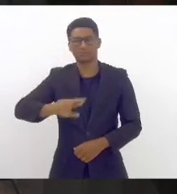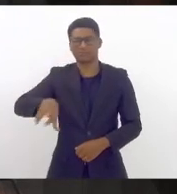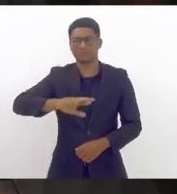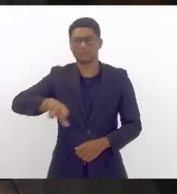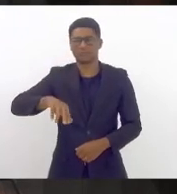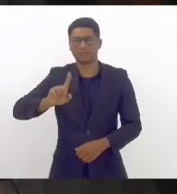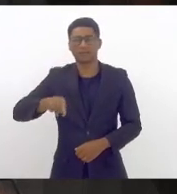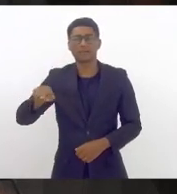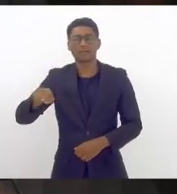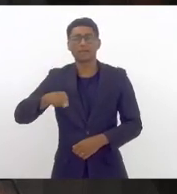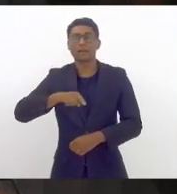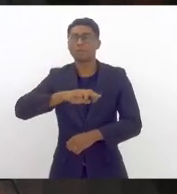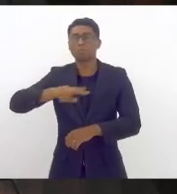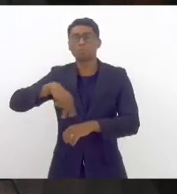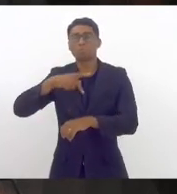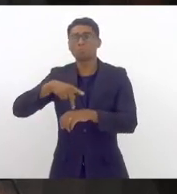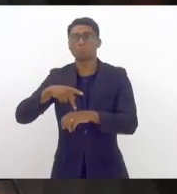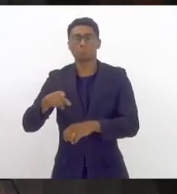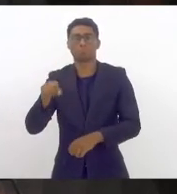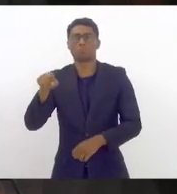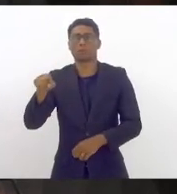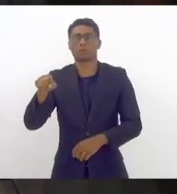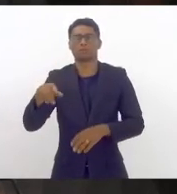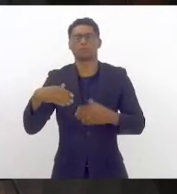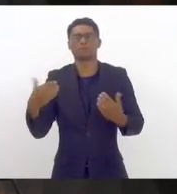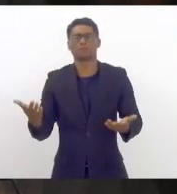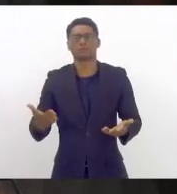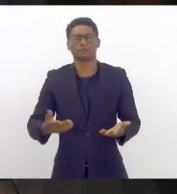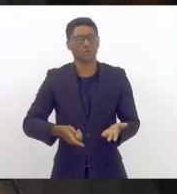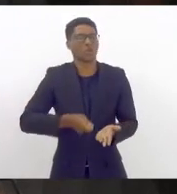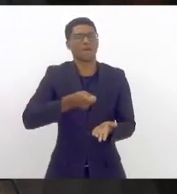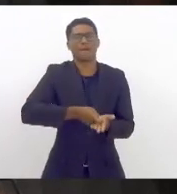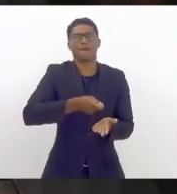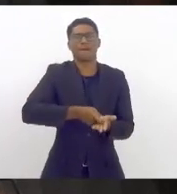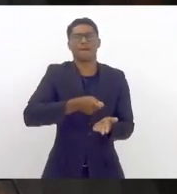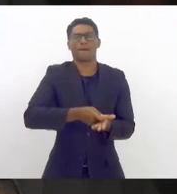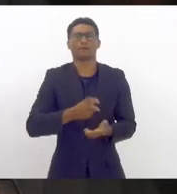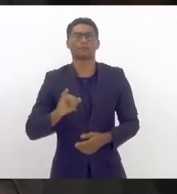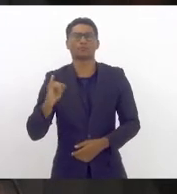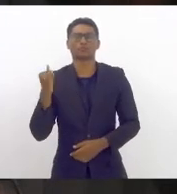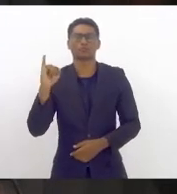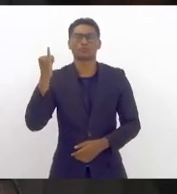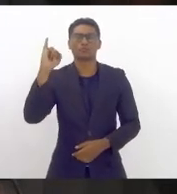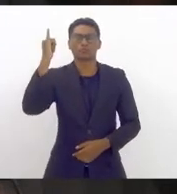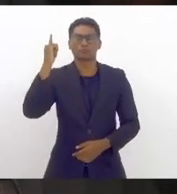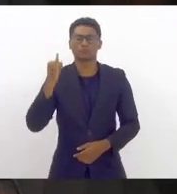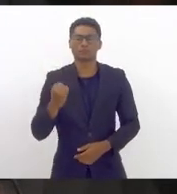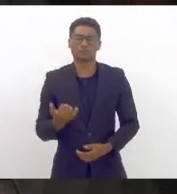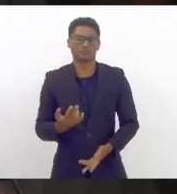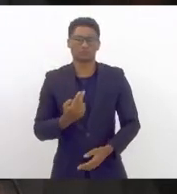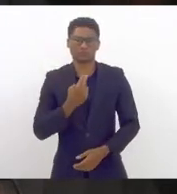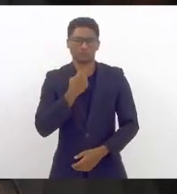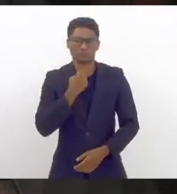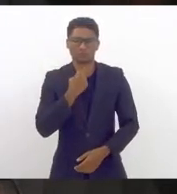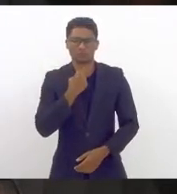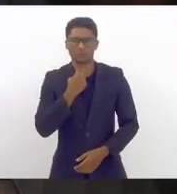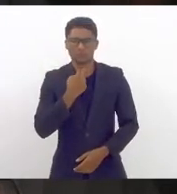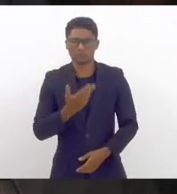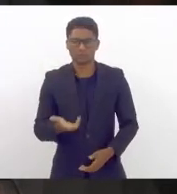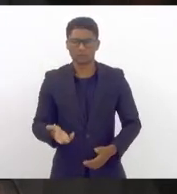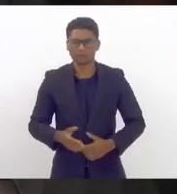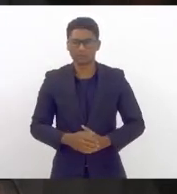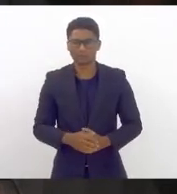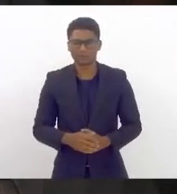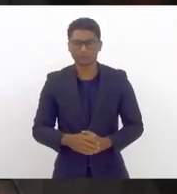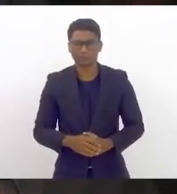e se não é banco não pode cobrar juro correção monetária pode então dito